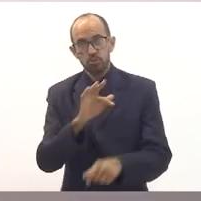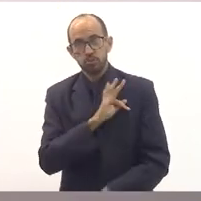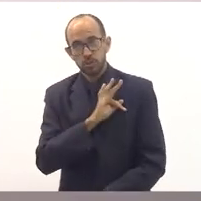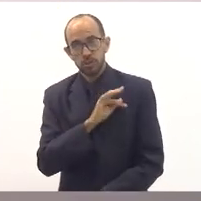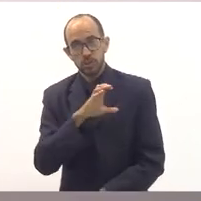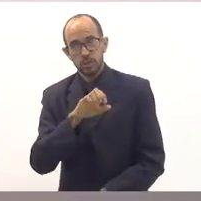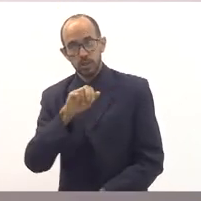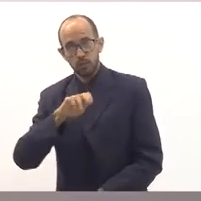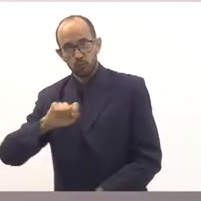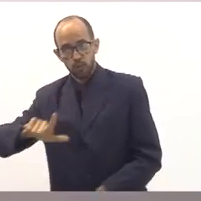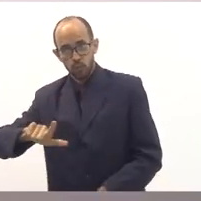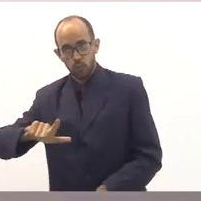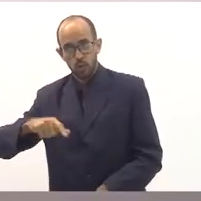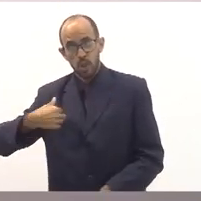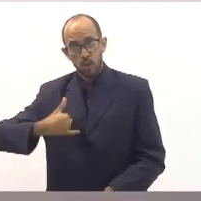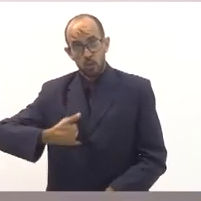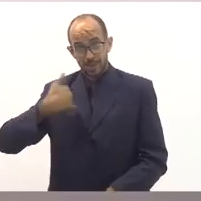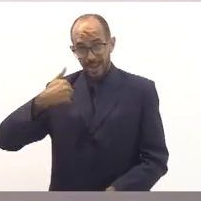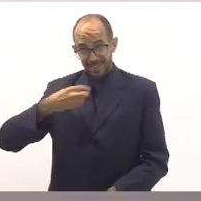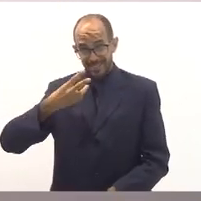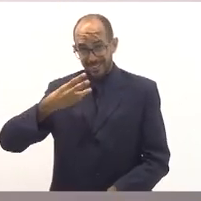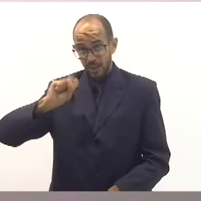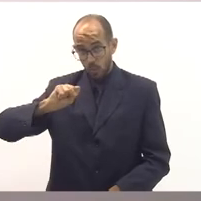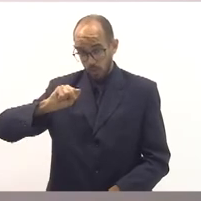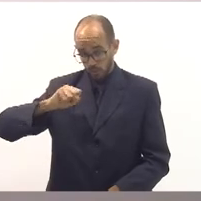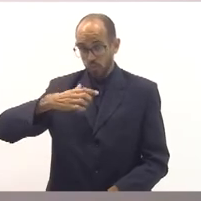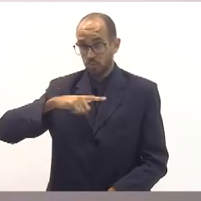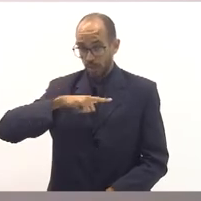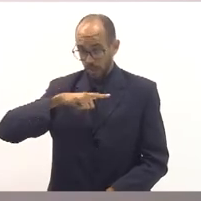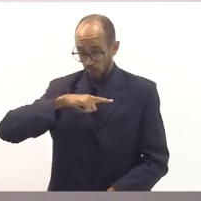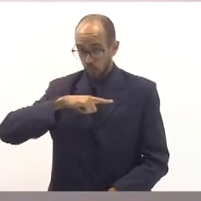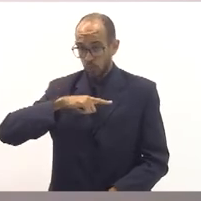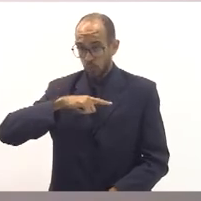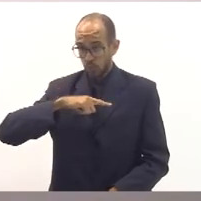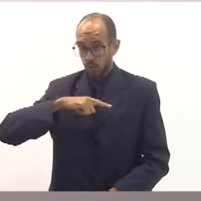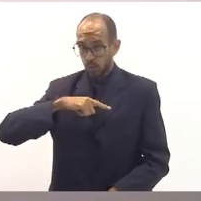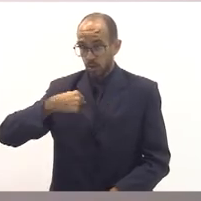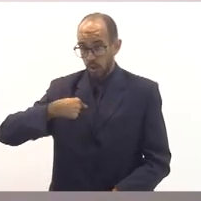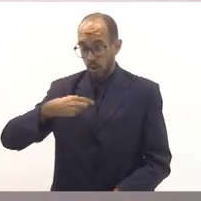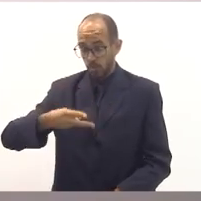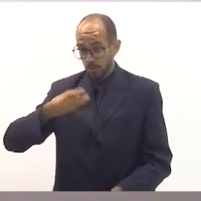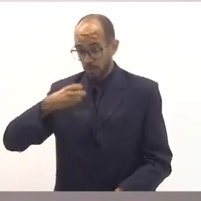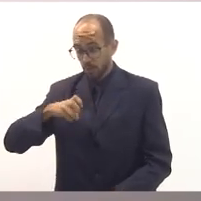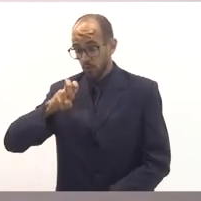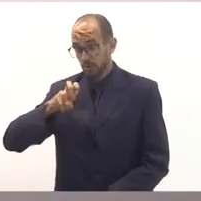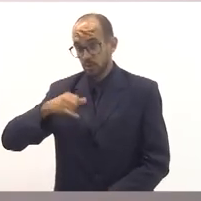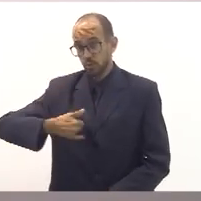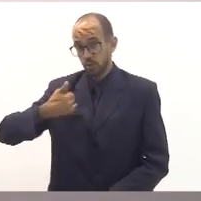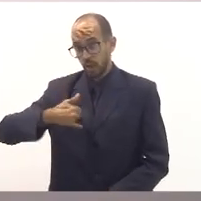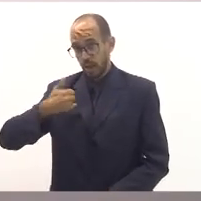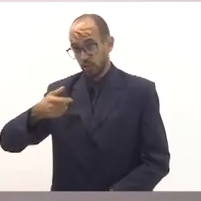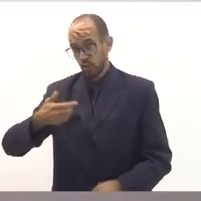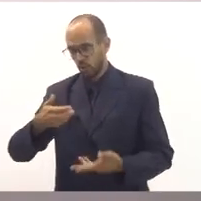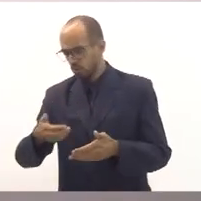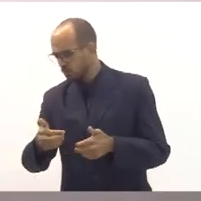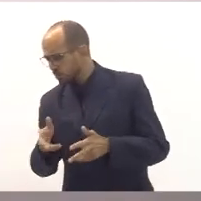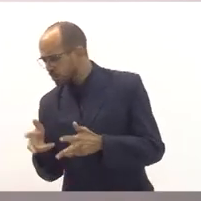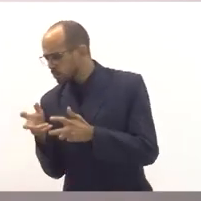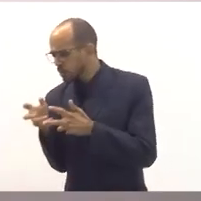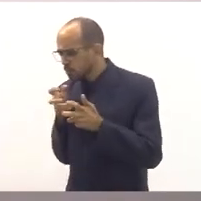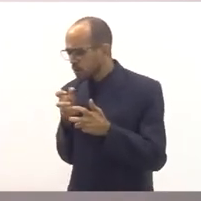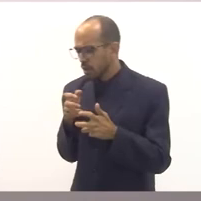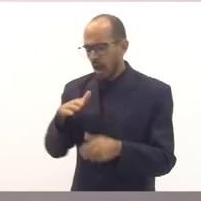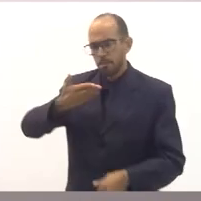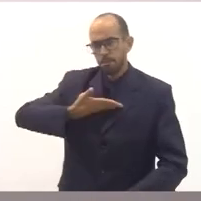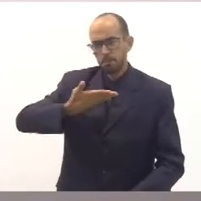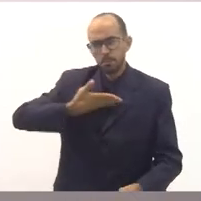hoje eu tenho 38 anos de idade Essa realidade e acompanhou a partir dos 56 anos de idade eu comecei a ver colegas mais